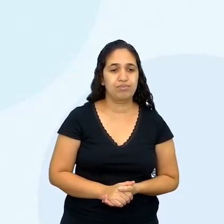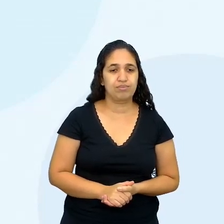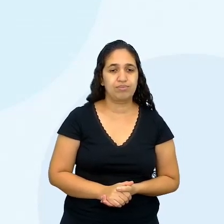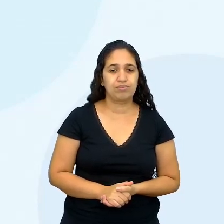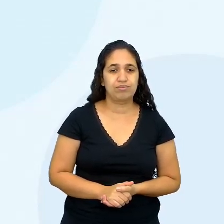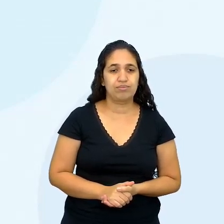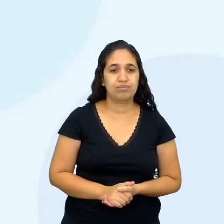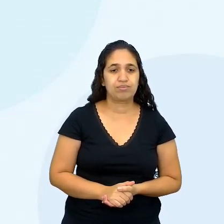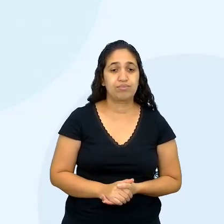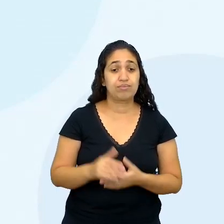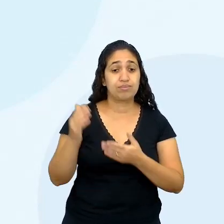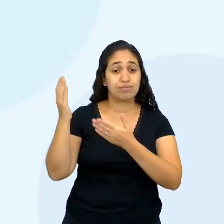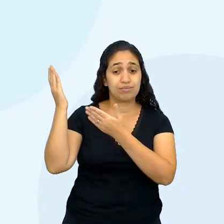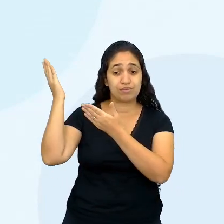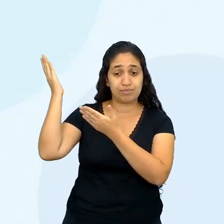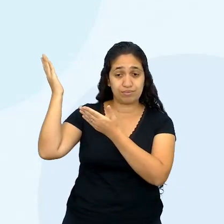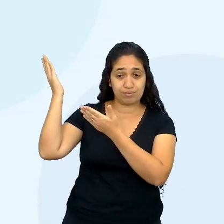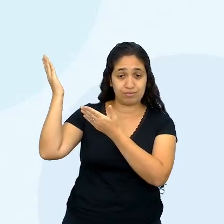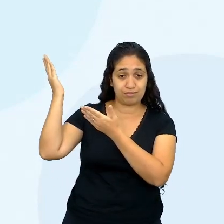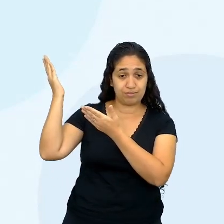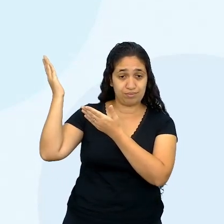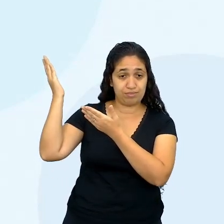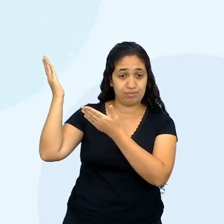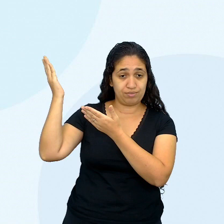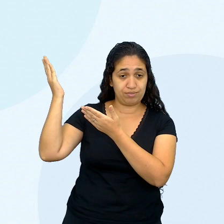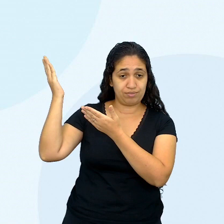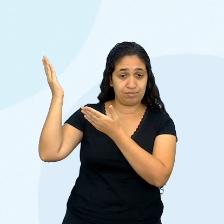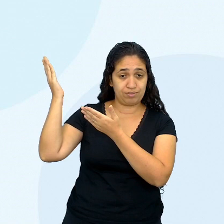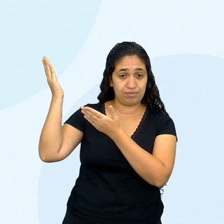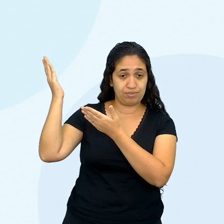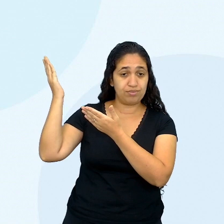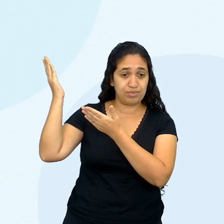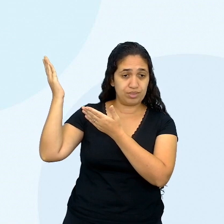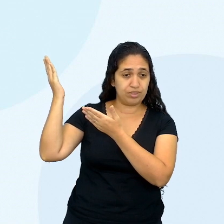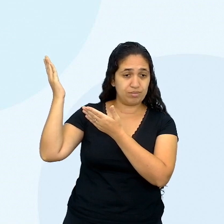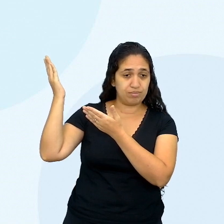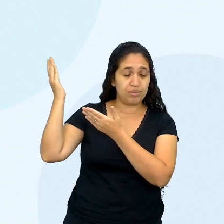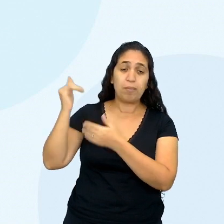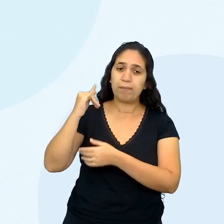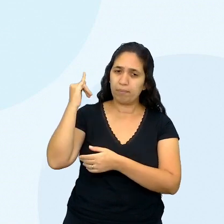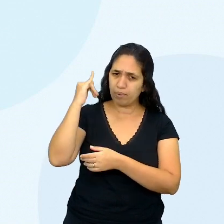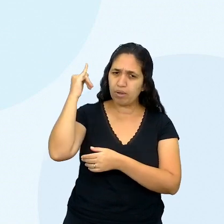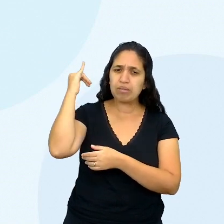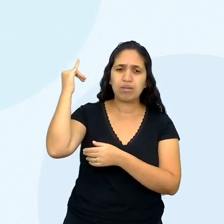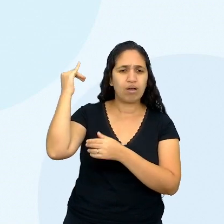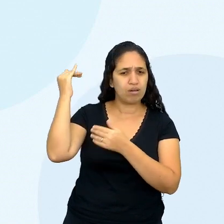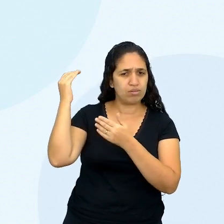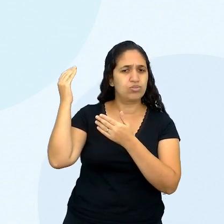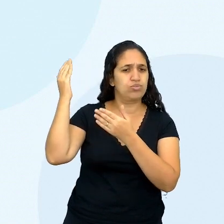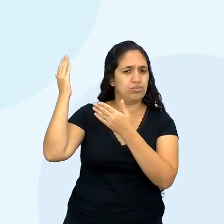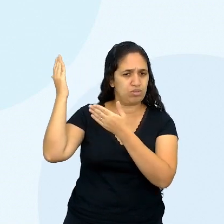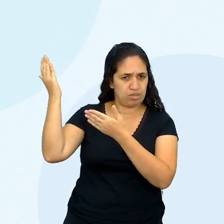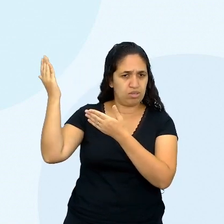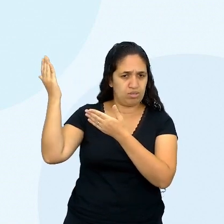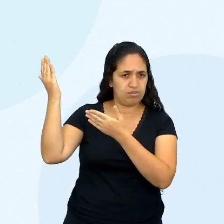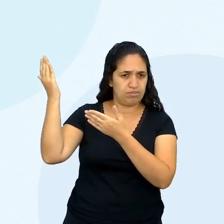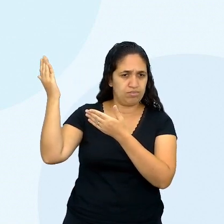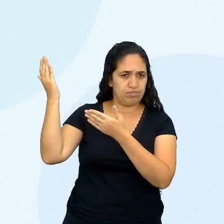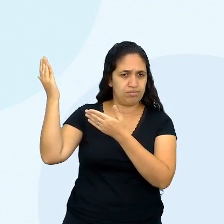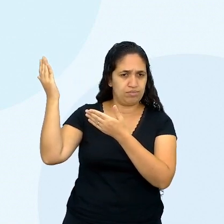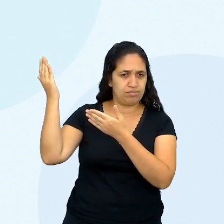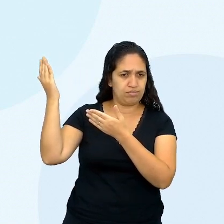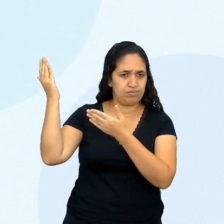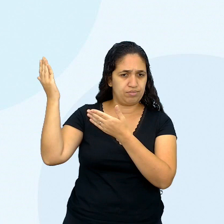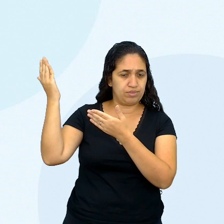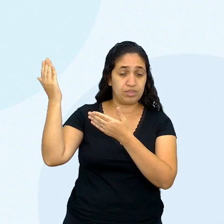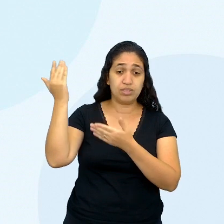E aí, gente, queria só trazer essa imagem, que para mim é uma imagem muito significativa, né? Que é a imagem justamente da nossa página do Movimento